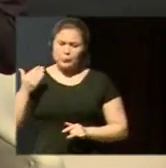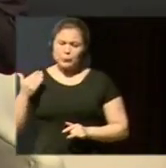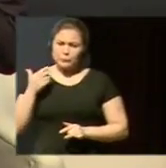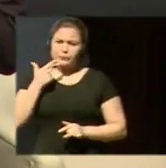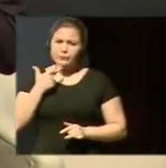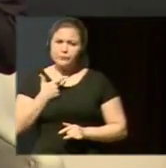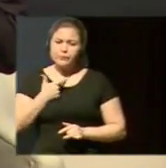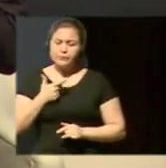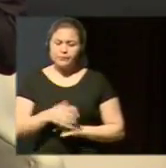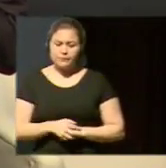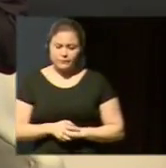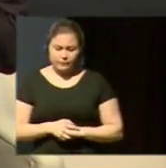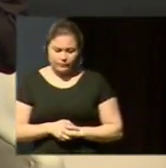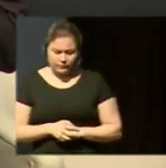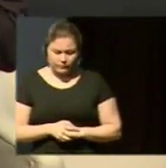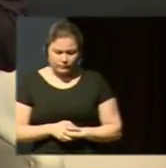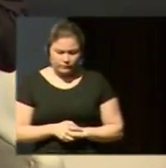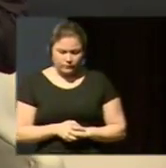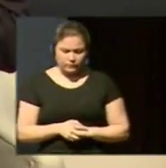é...